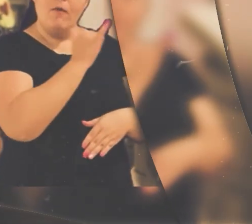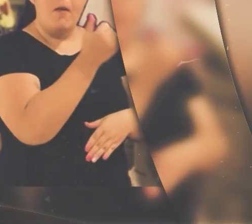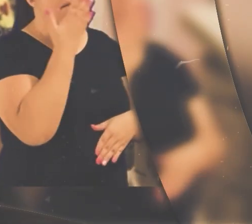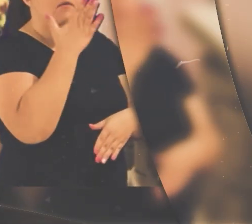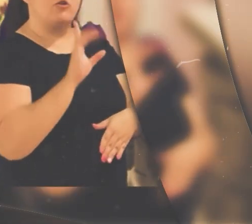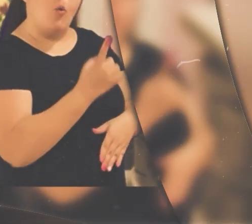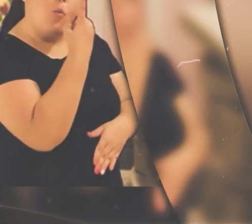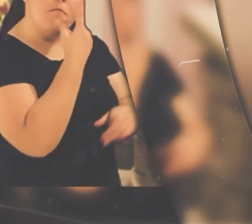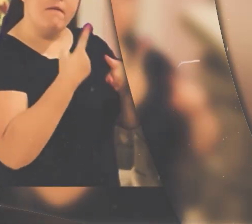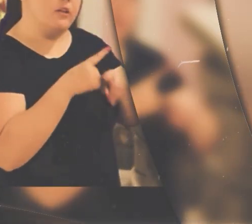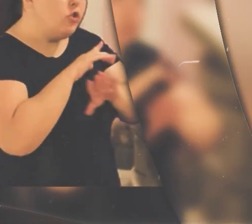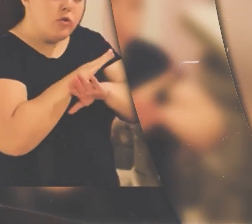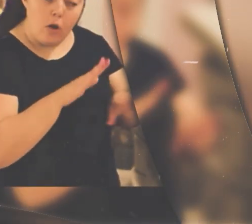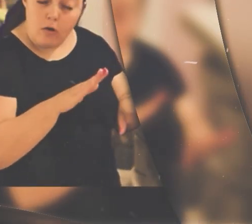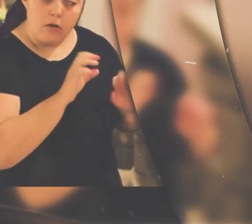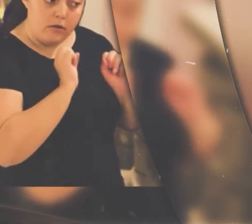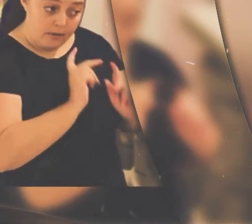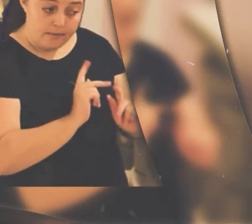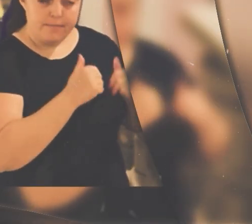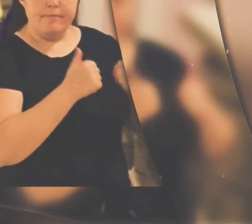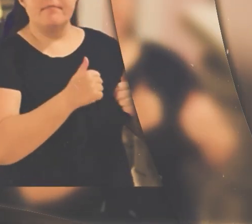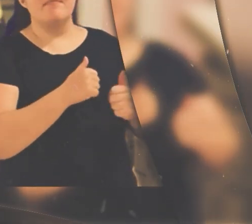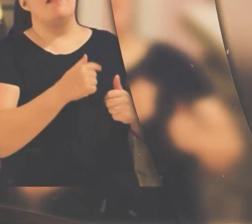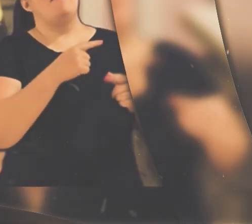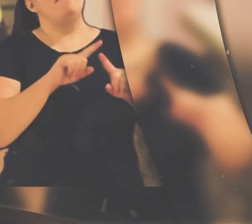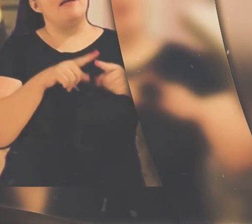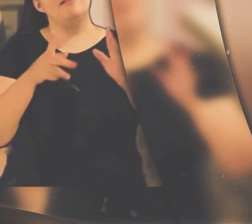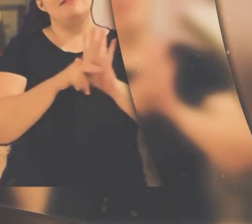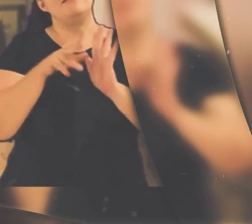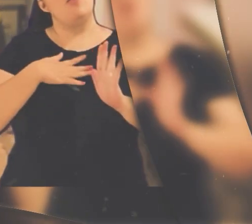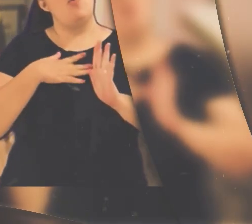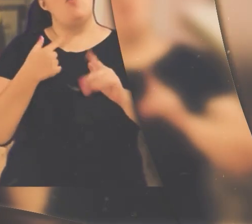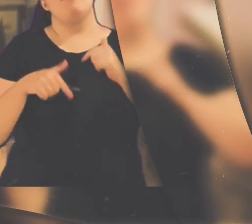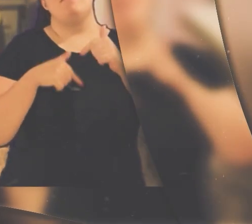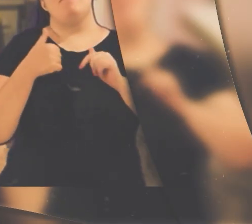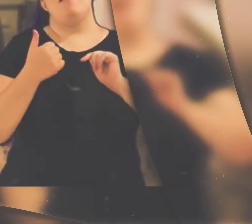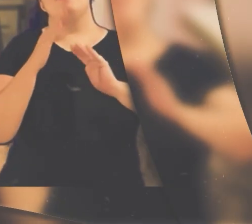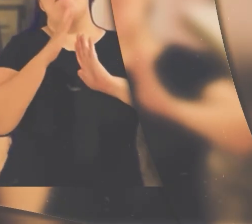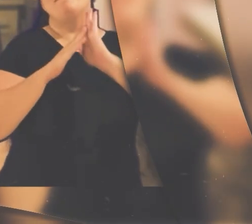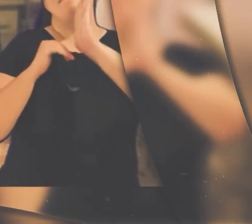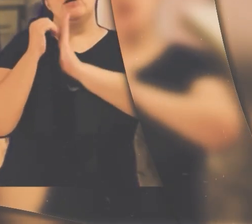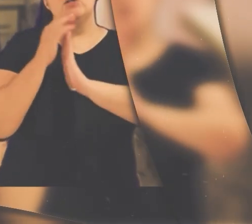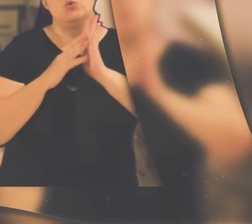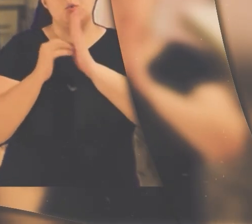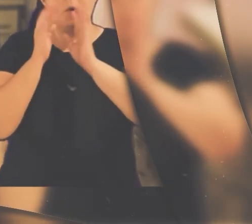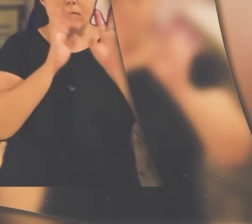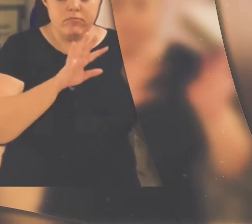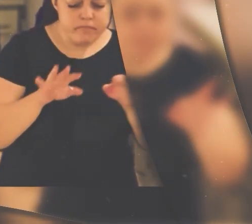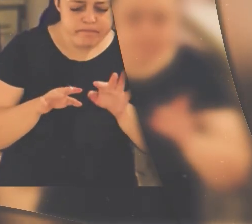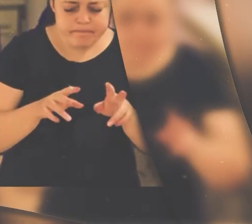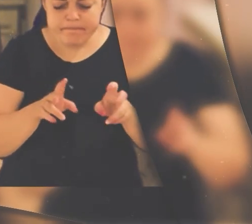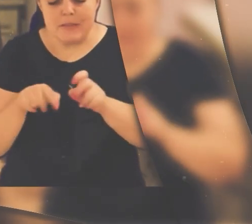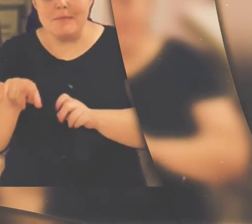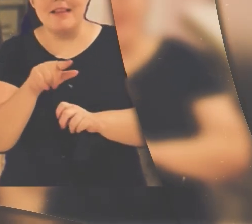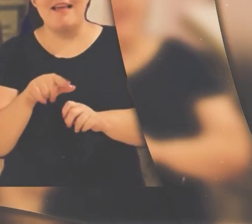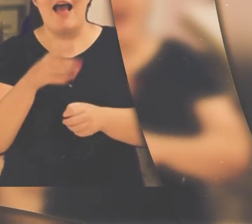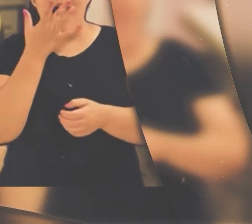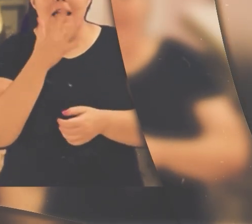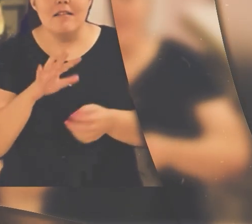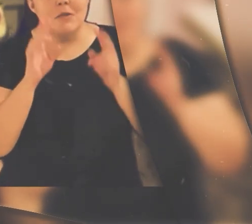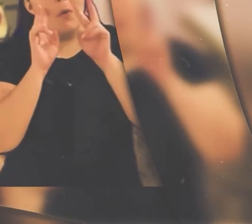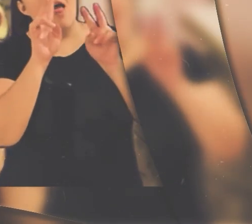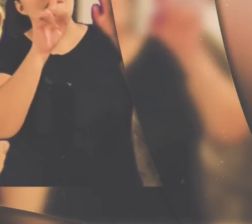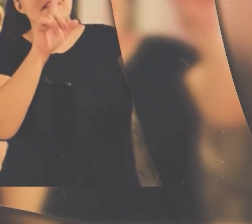para ele que seria apenas uma vez. Lá chegando, como eu sou pintora, eu observei que o olhar das crianças não era para a